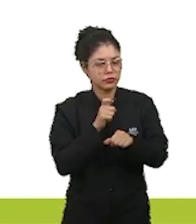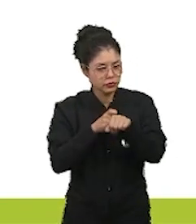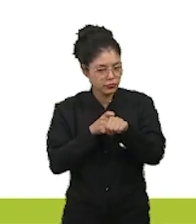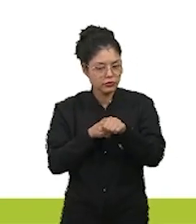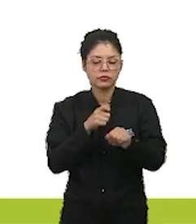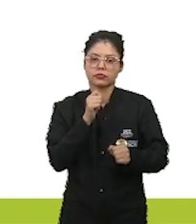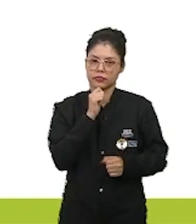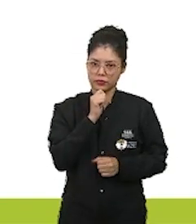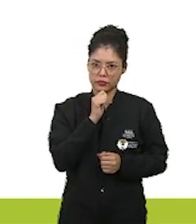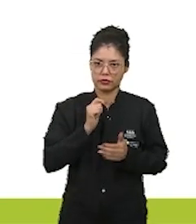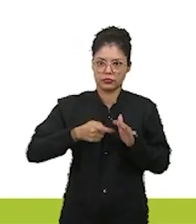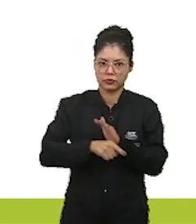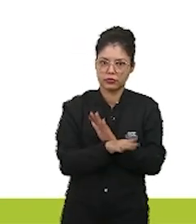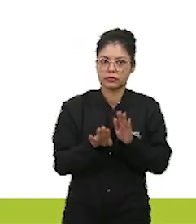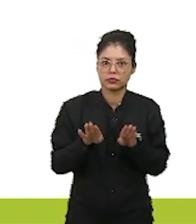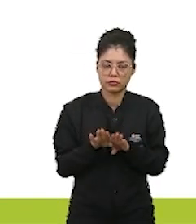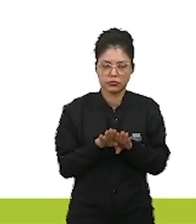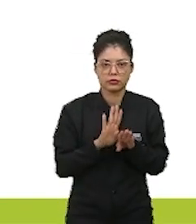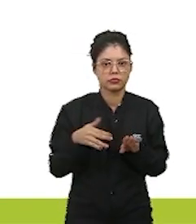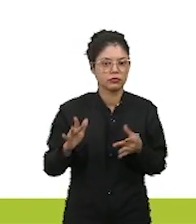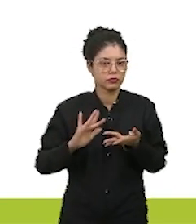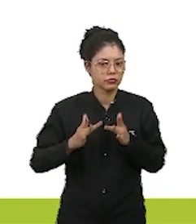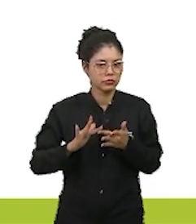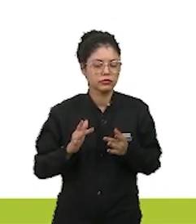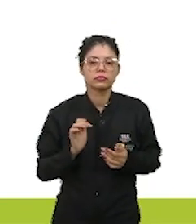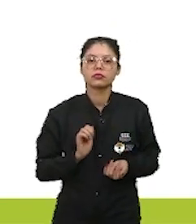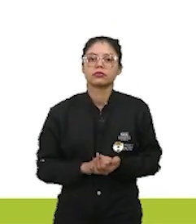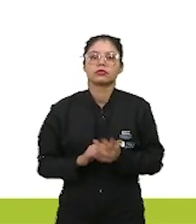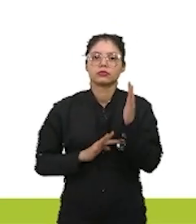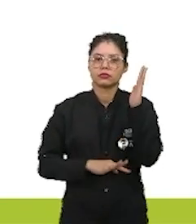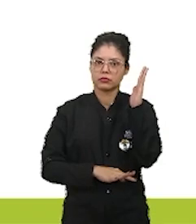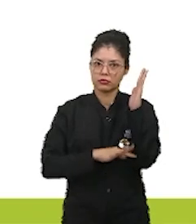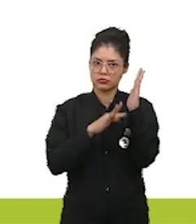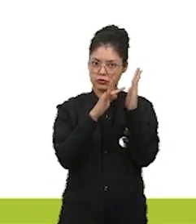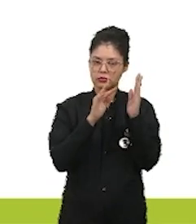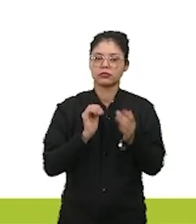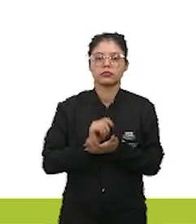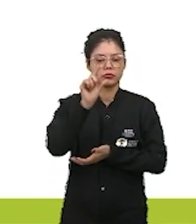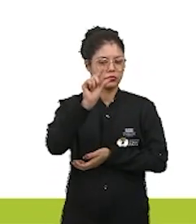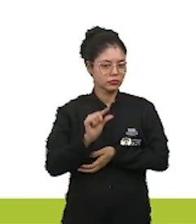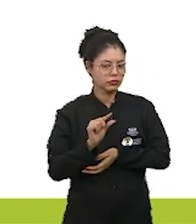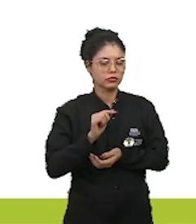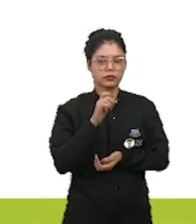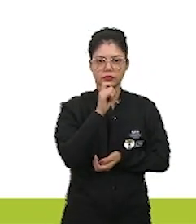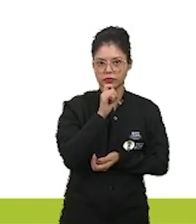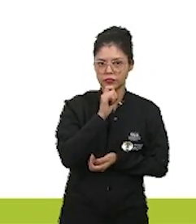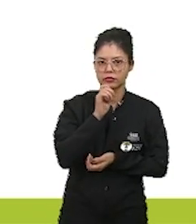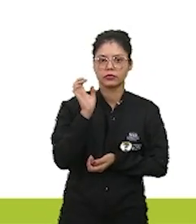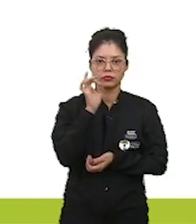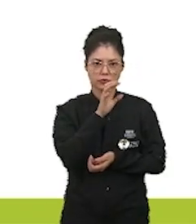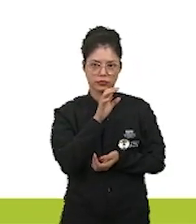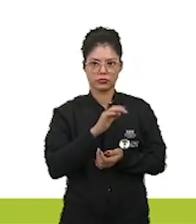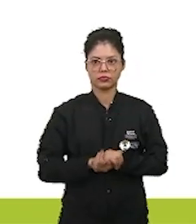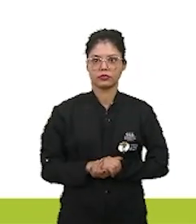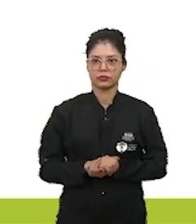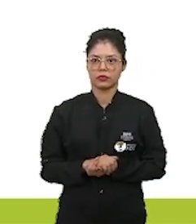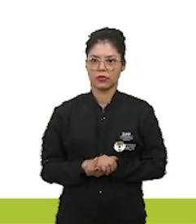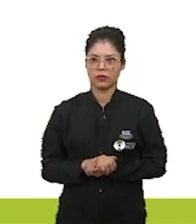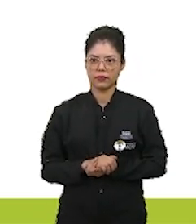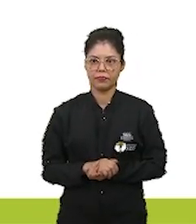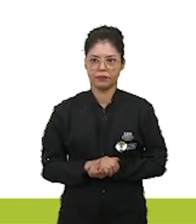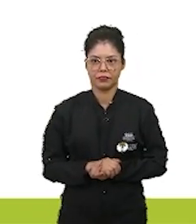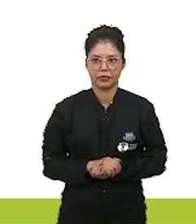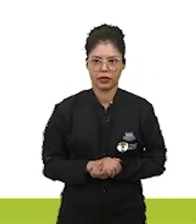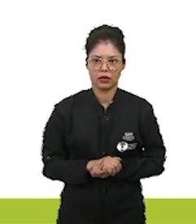solidificando de forma interna também, quando tem contato aí com a temperatura menos quente. Rochas